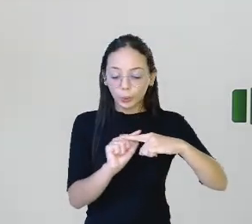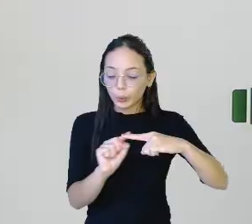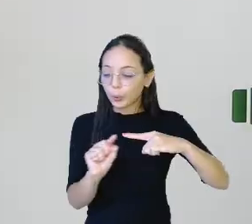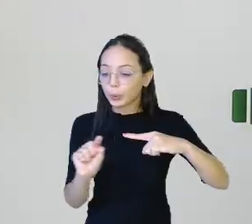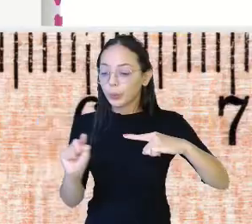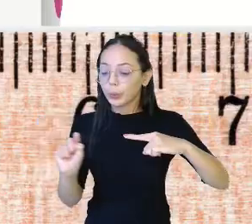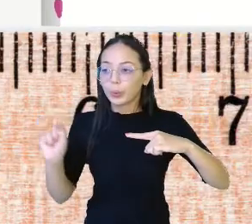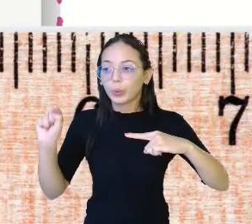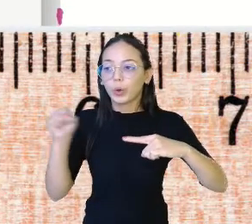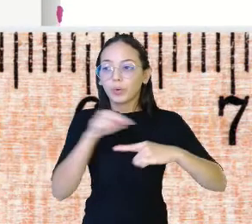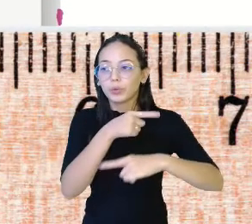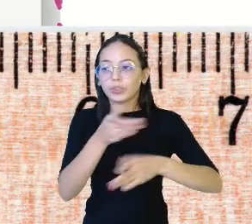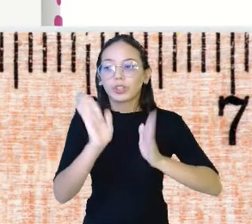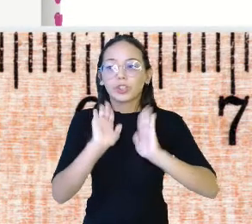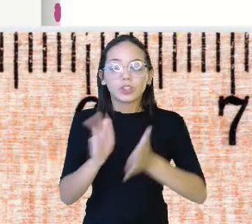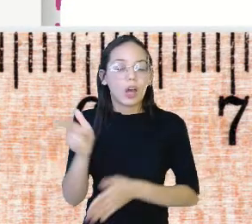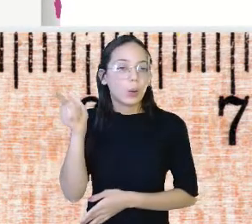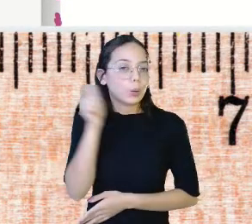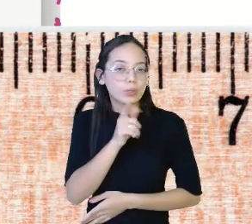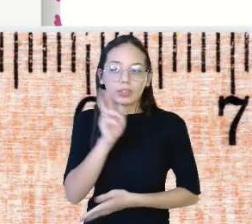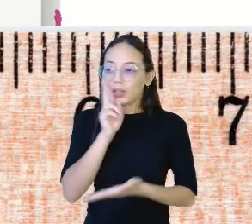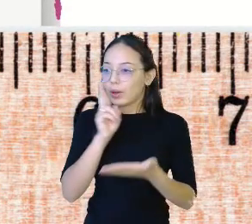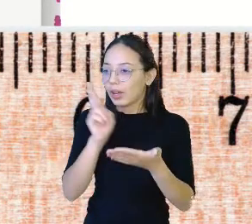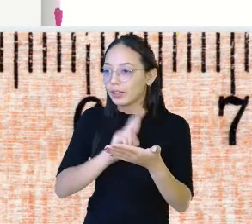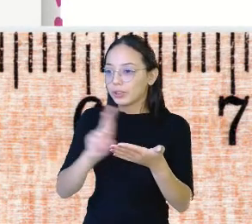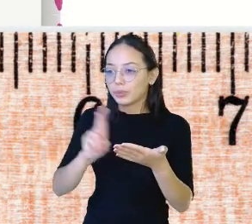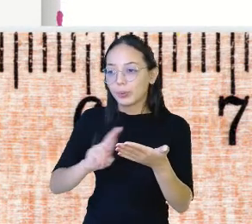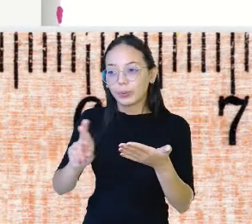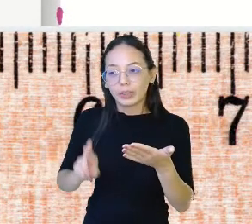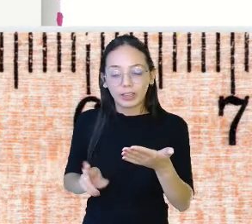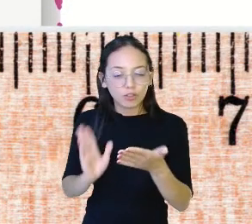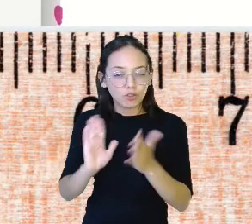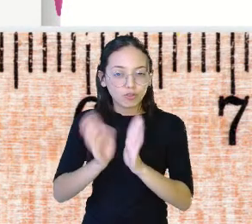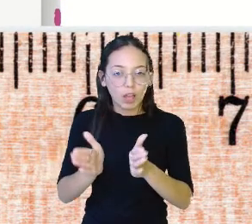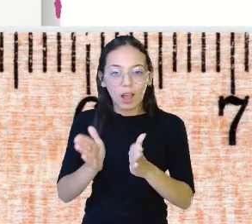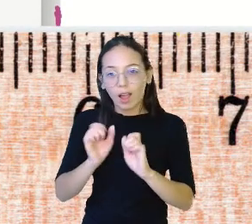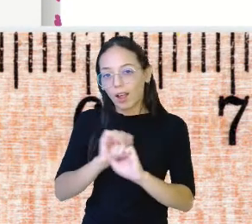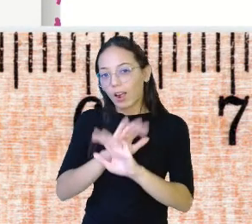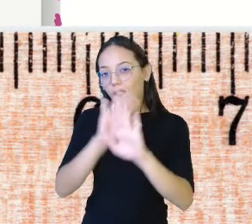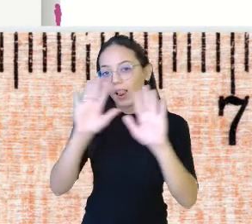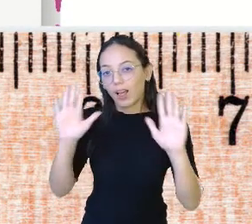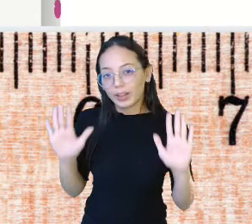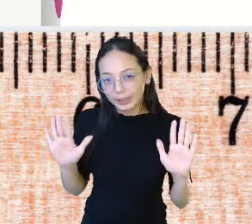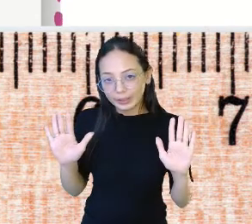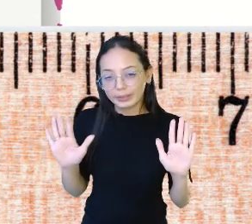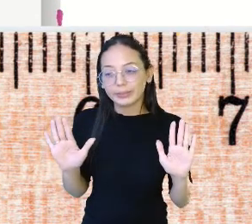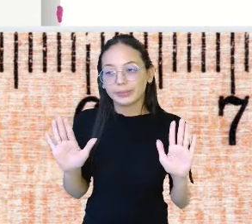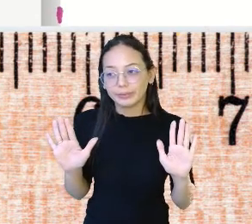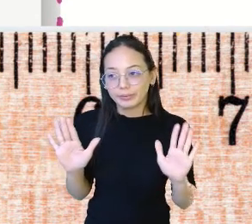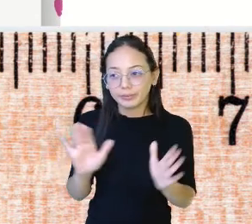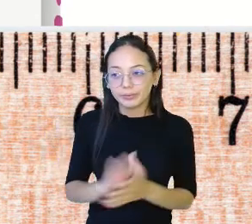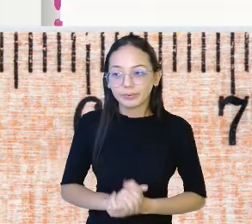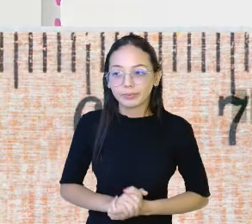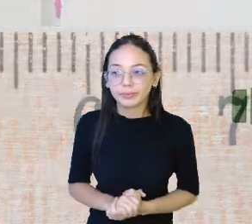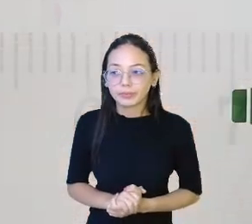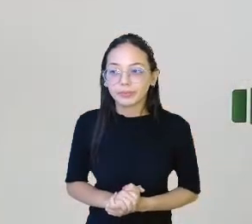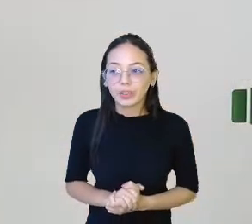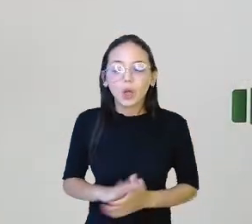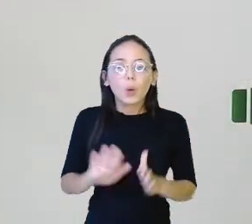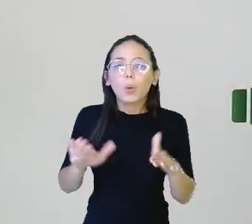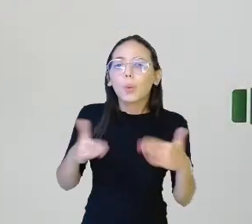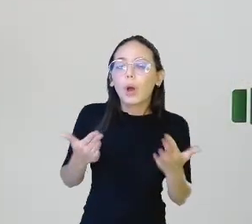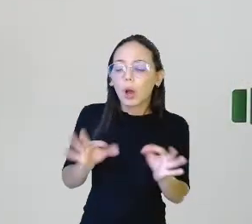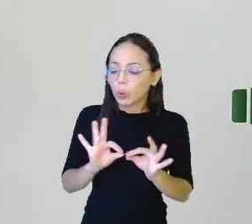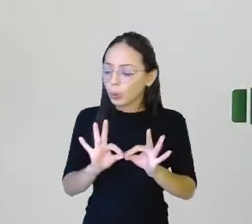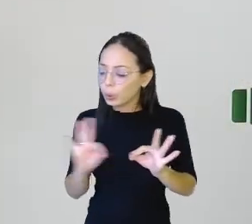demais, né? Você já conseguiu responder antes de eu própria colocar a resposta aqui. Que medida a